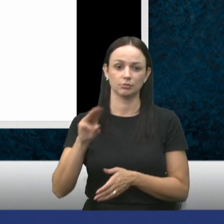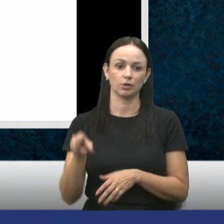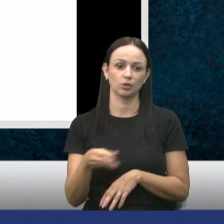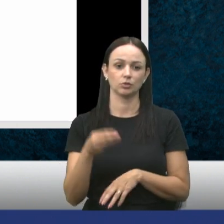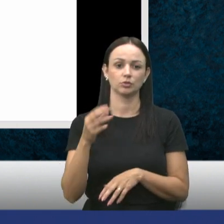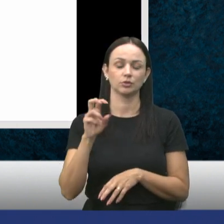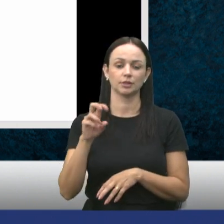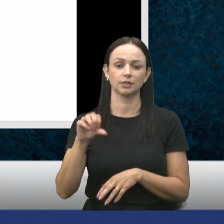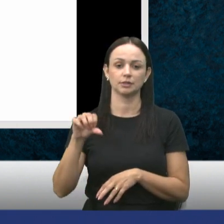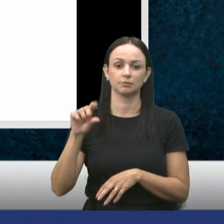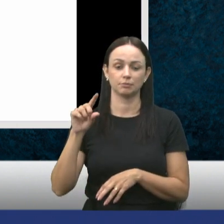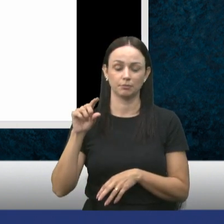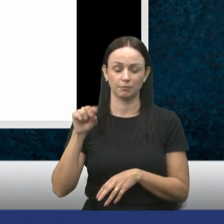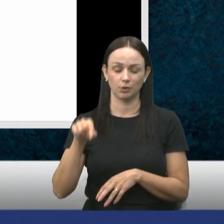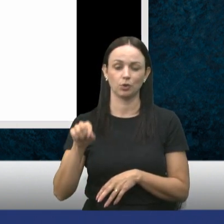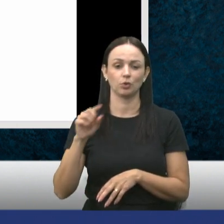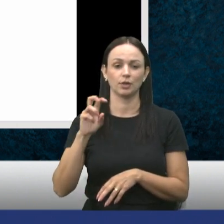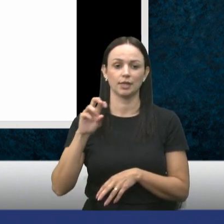17.500.509.